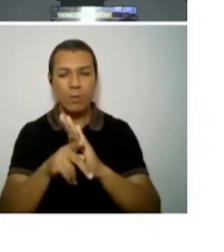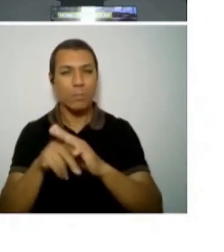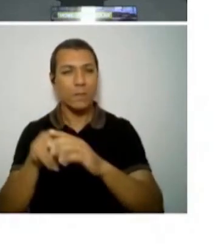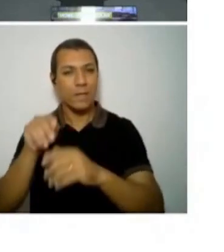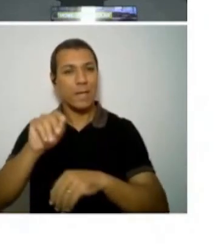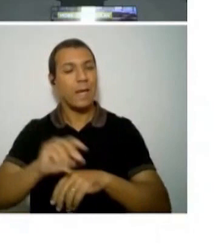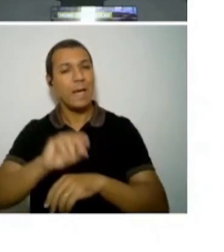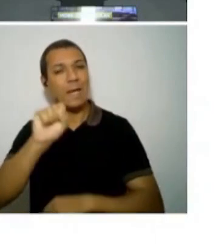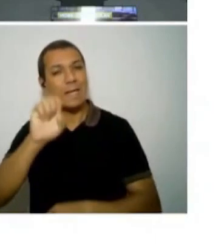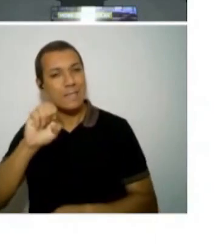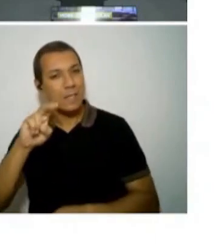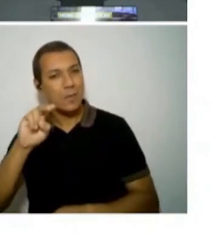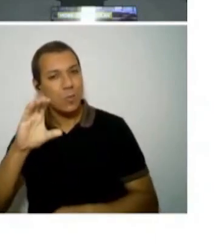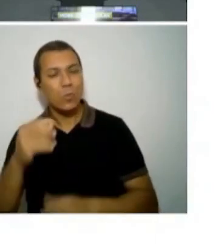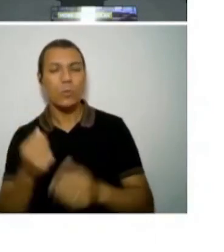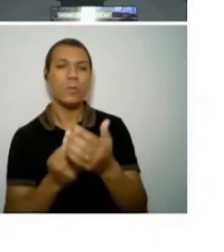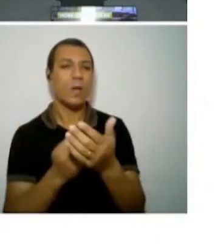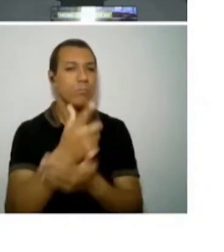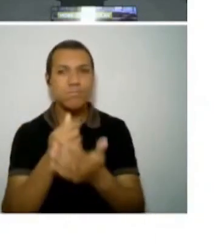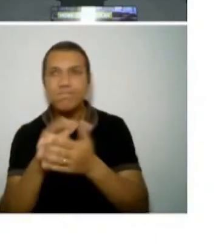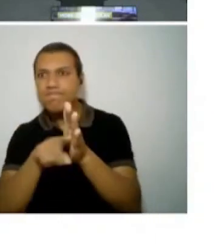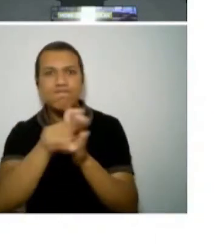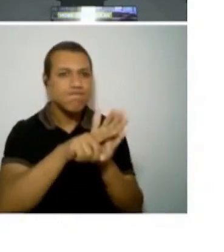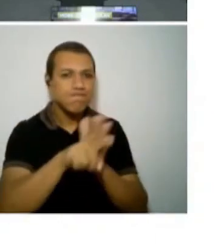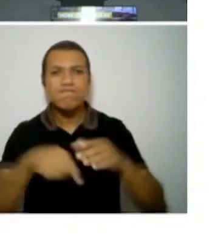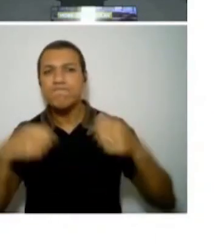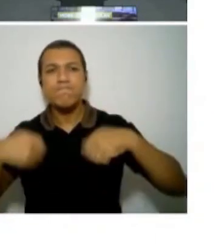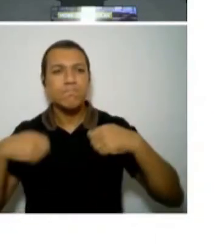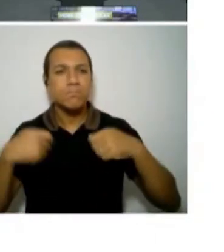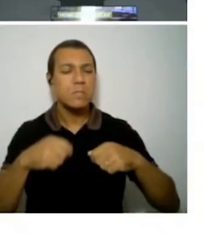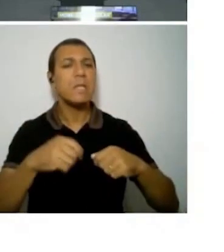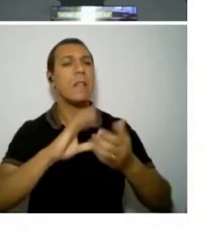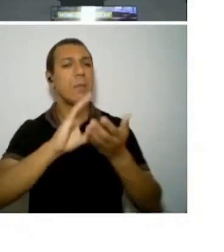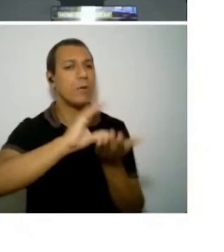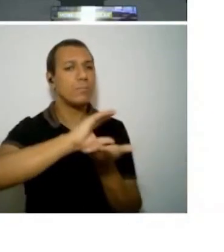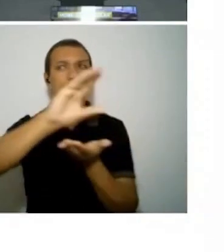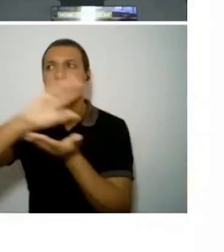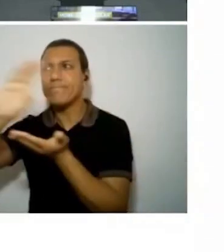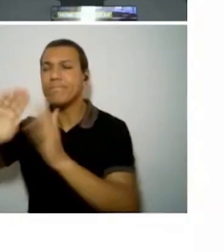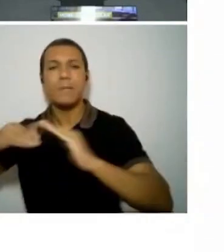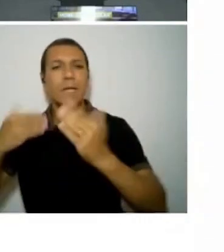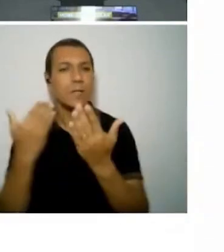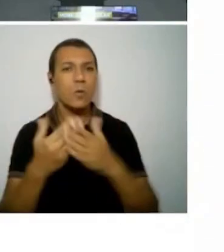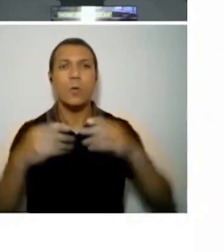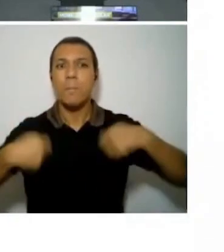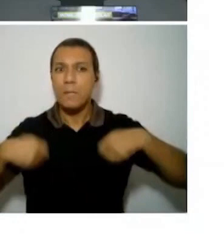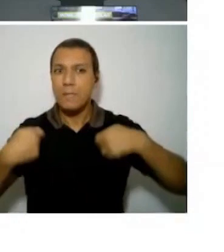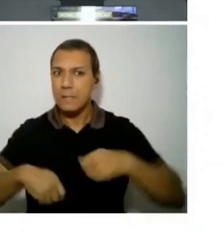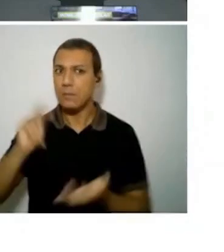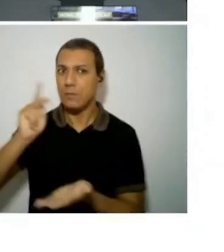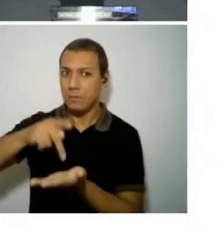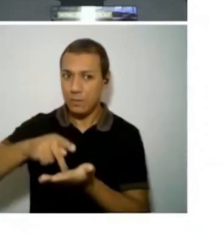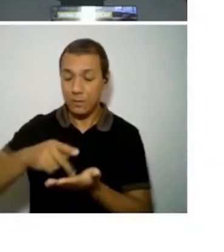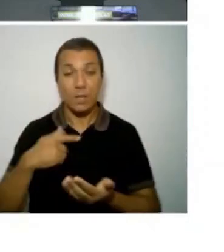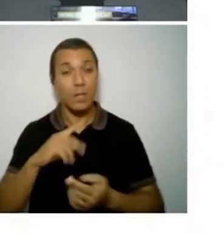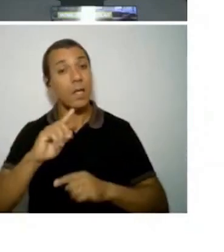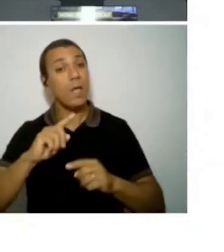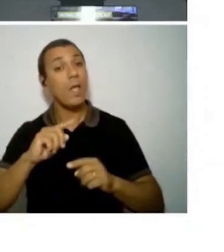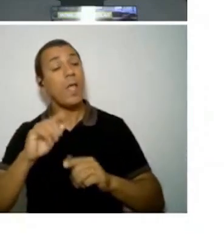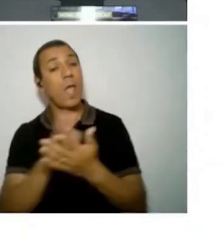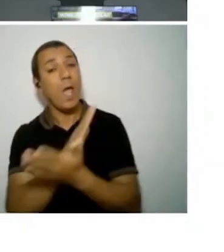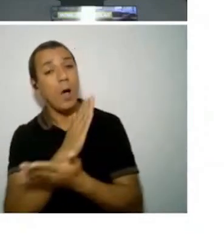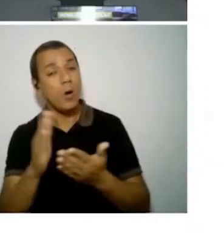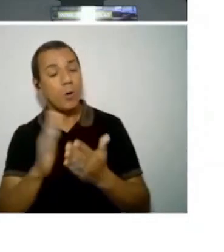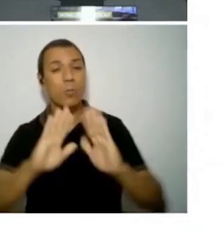levantamento feito com base no formulário de necessidades enviado para as escolas e as escolas vão sendo beneficiadas de acordo com a entrega